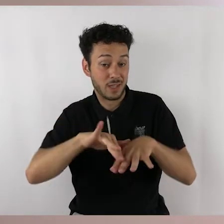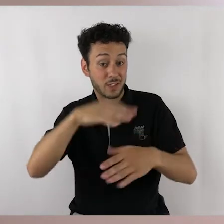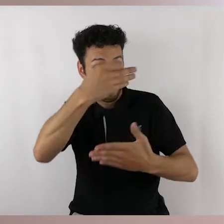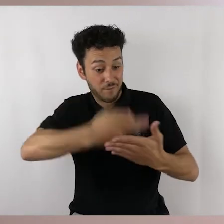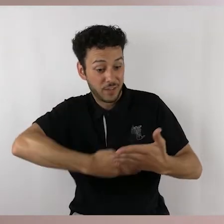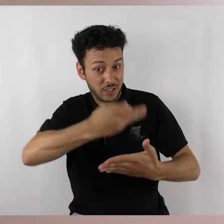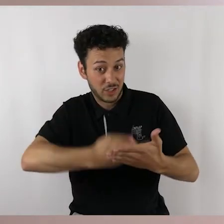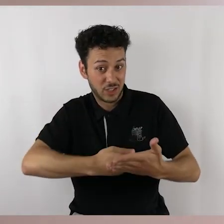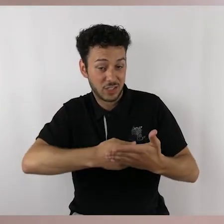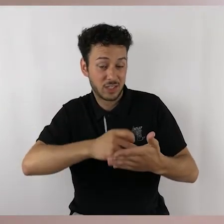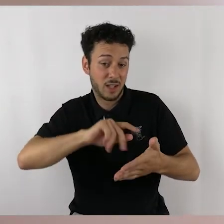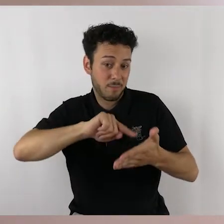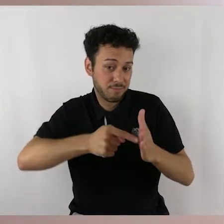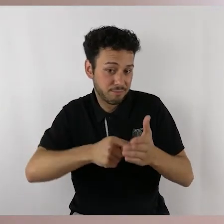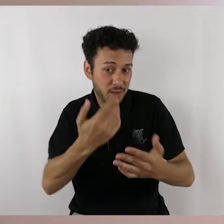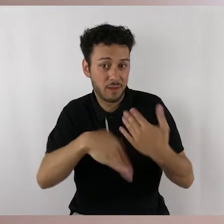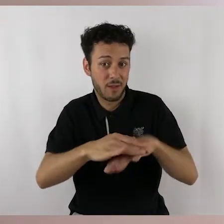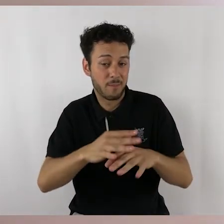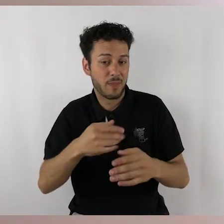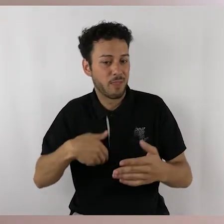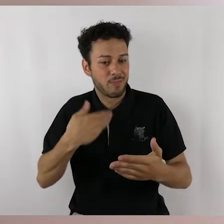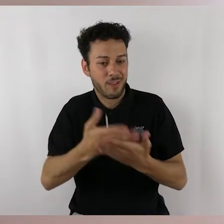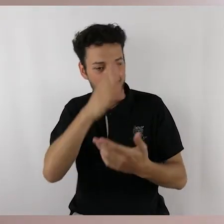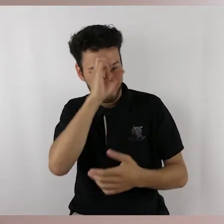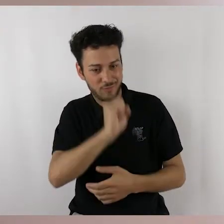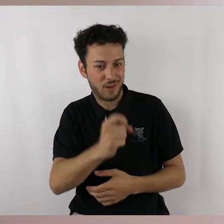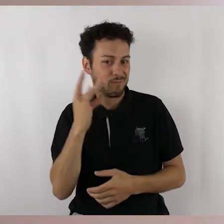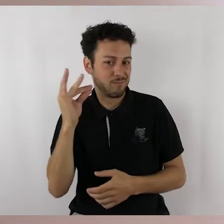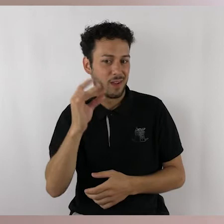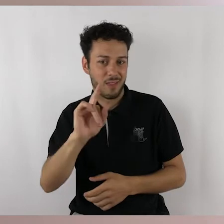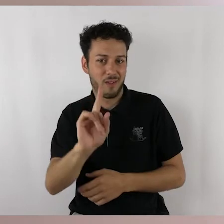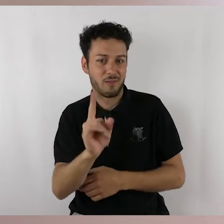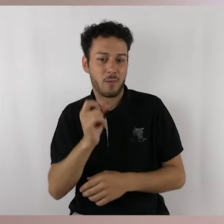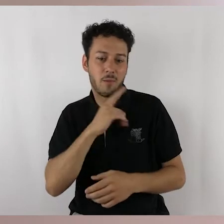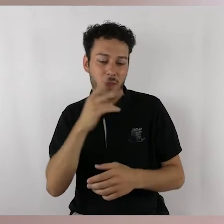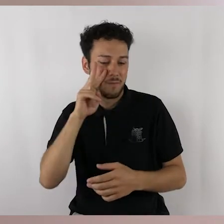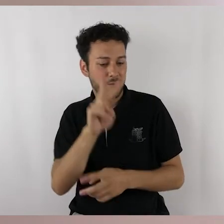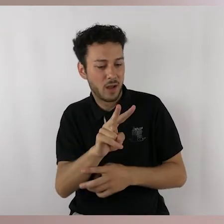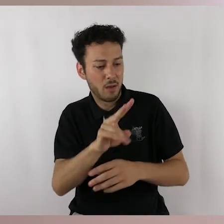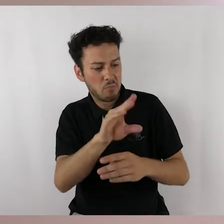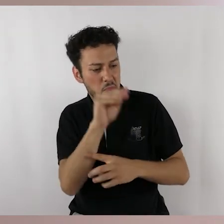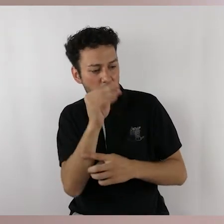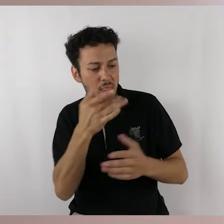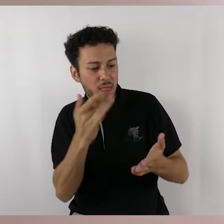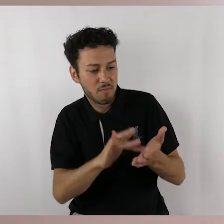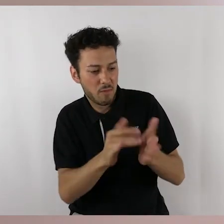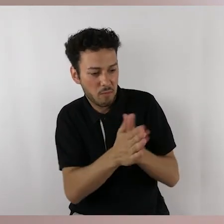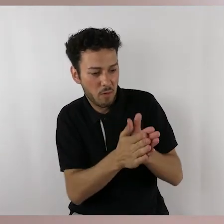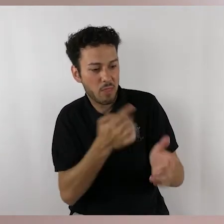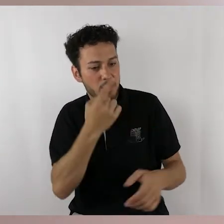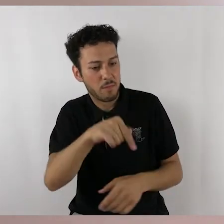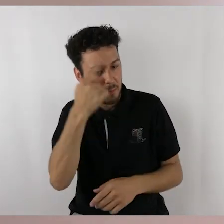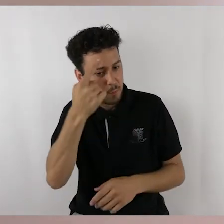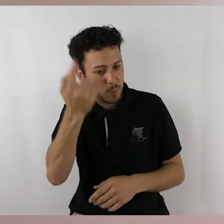mas os livros de fichas não estão incluídos nas Rochas do Estado qualquer forma recorrer ao banco de livros usados e reutilizados